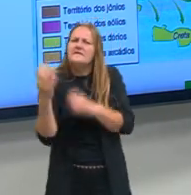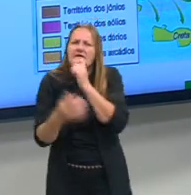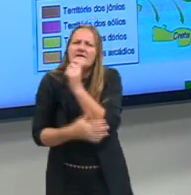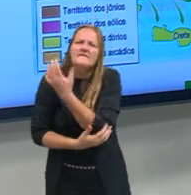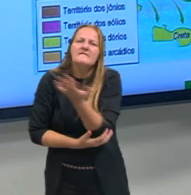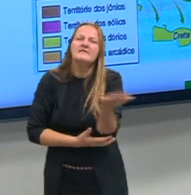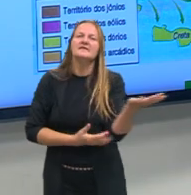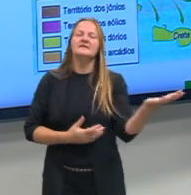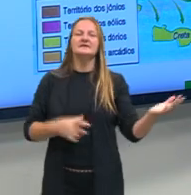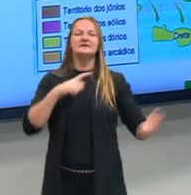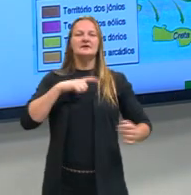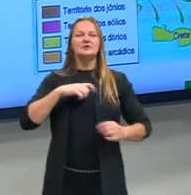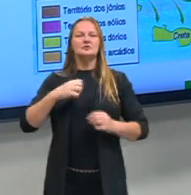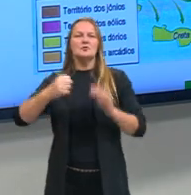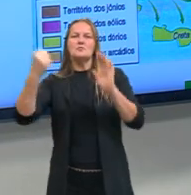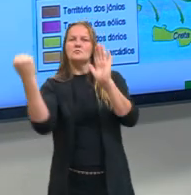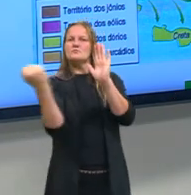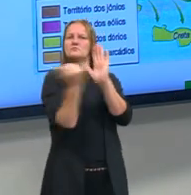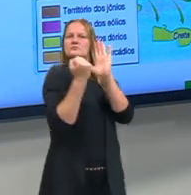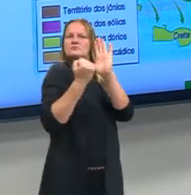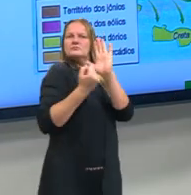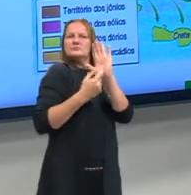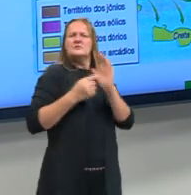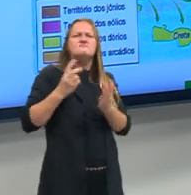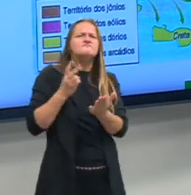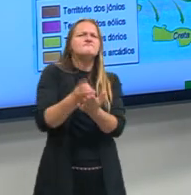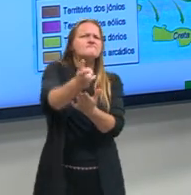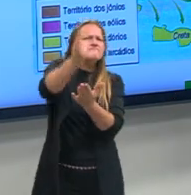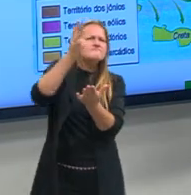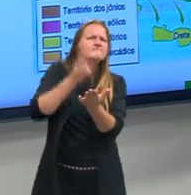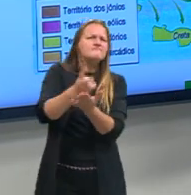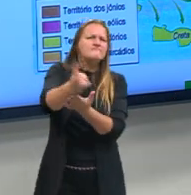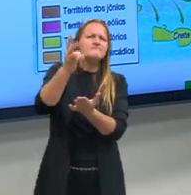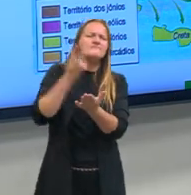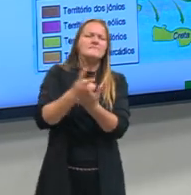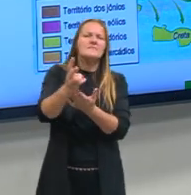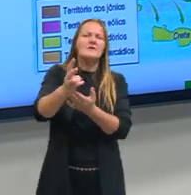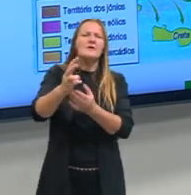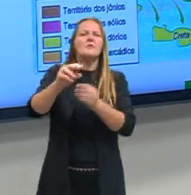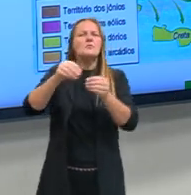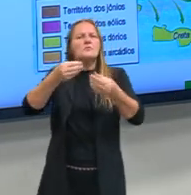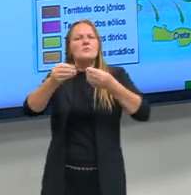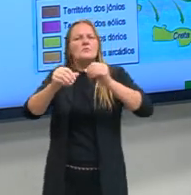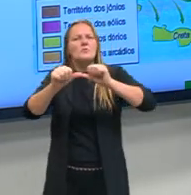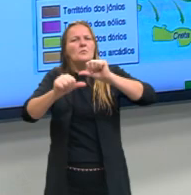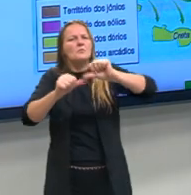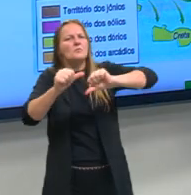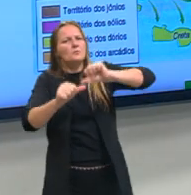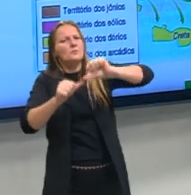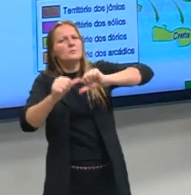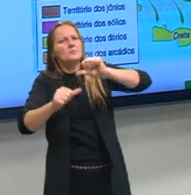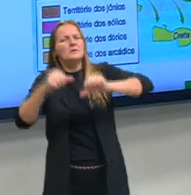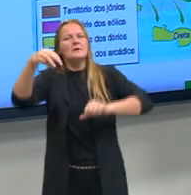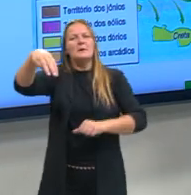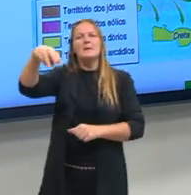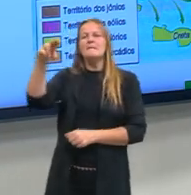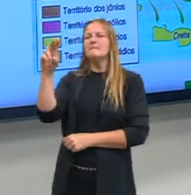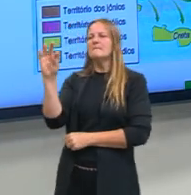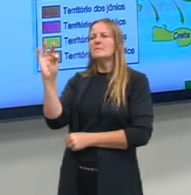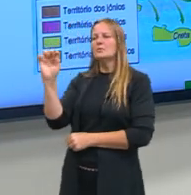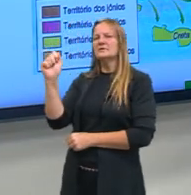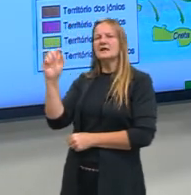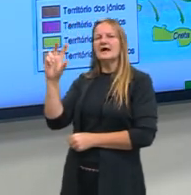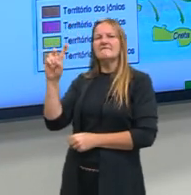e esse elemento e mortal imperceptível e sempre mutável os gregos trabalham muito com essa contradição